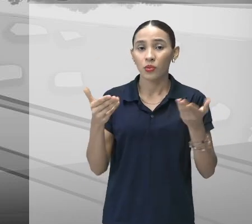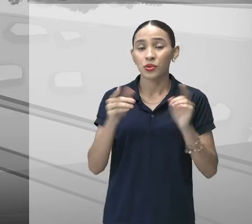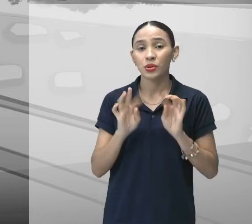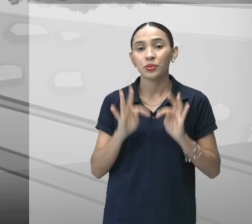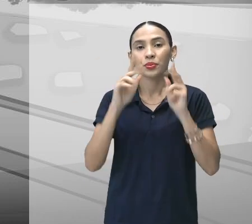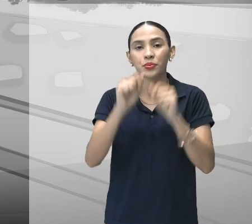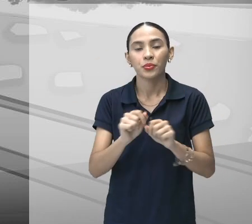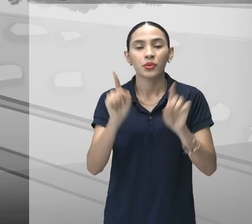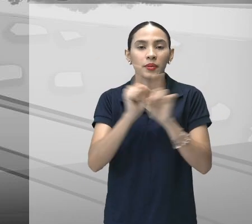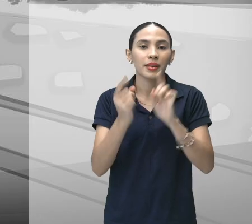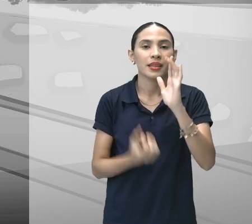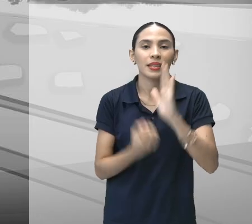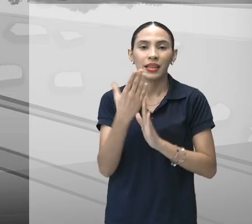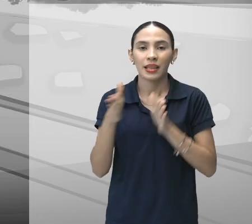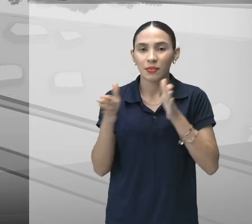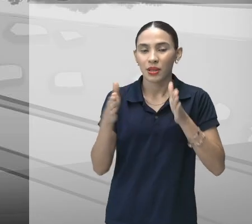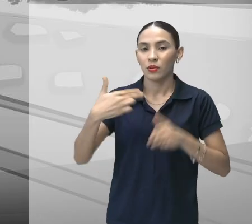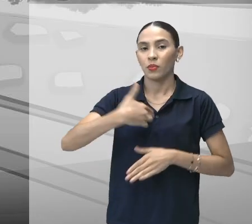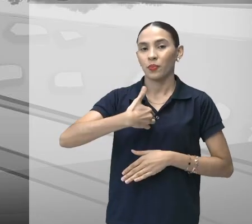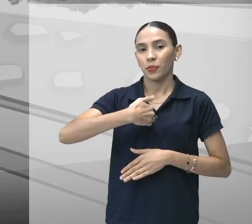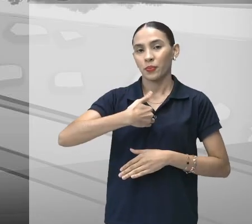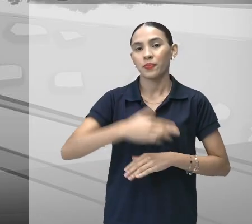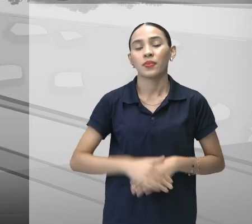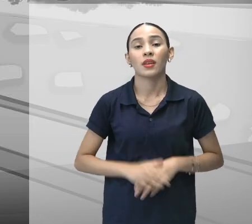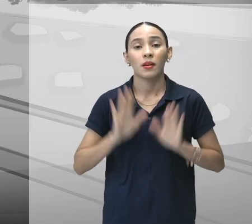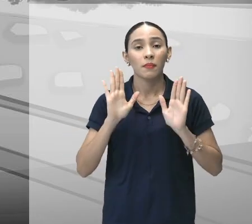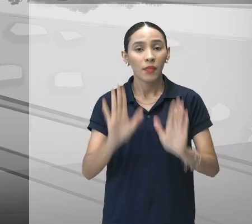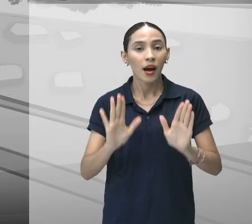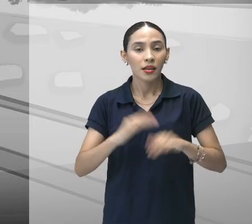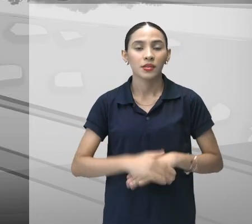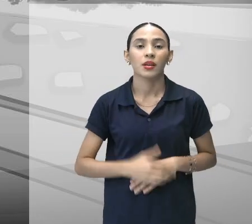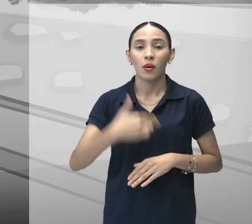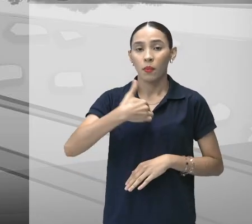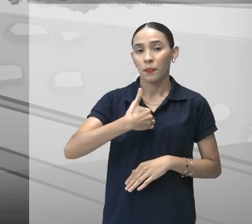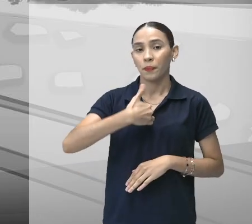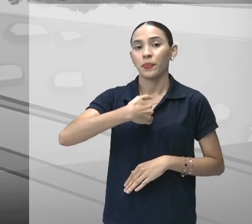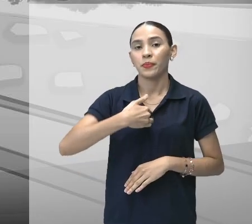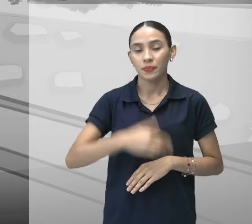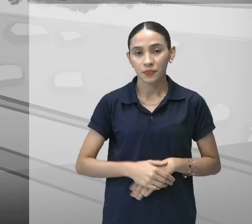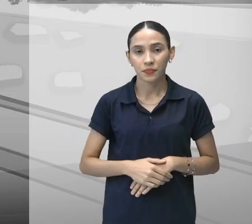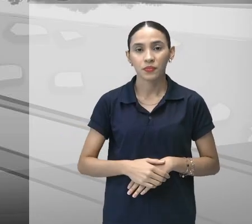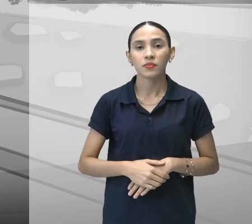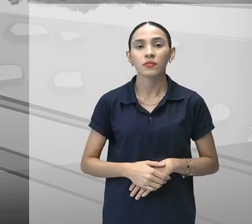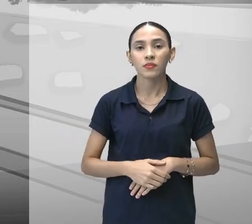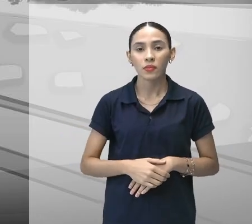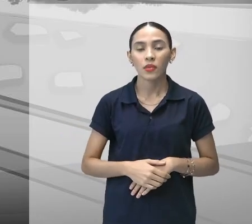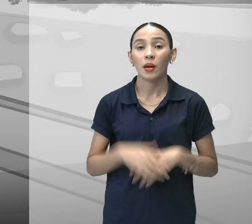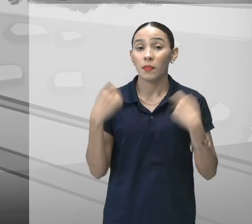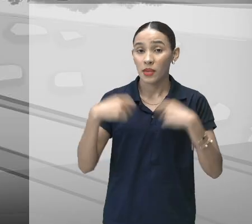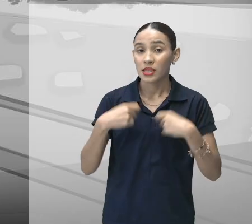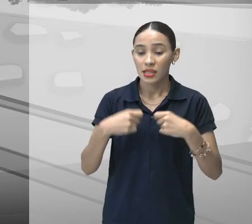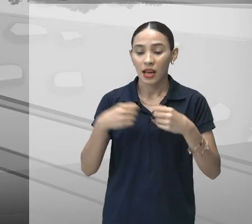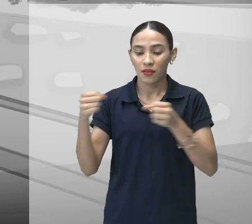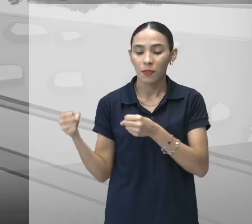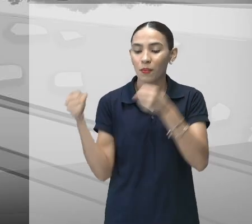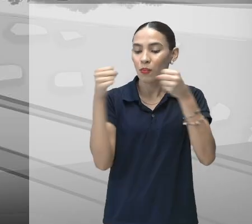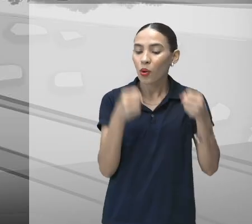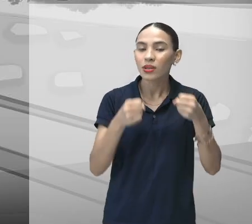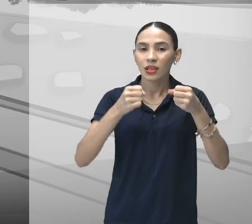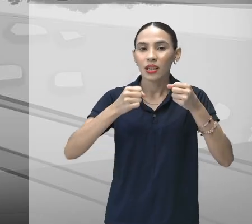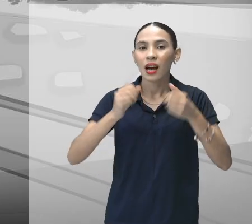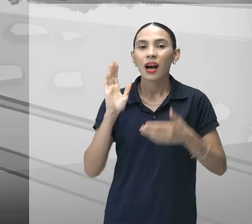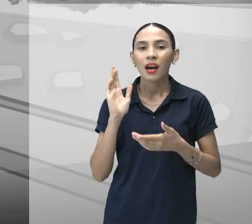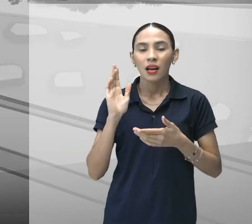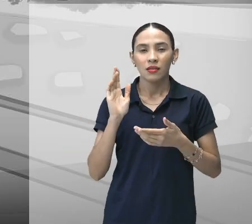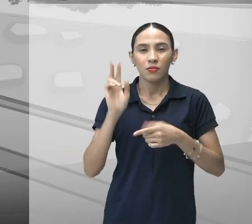foi criado ali no governo do Getúlio Vargas. Mas o Getúlio Vargas deveria ficar no poder provisoriamente